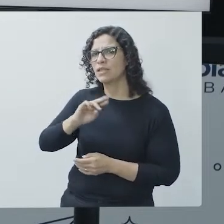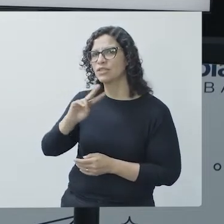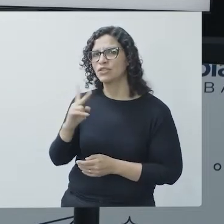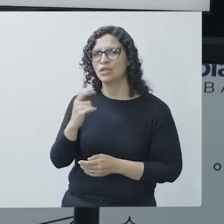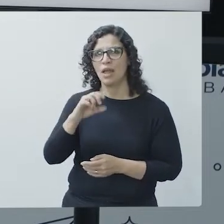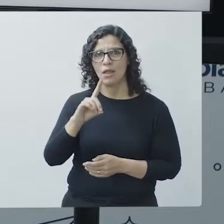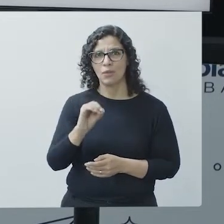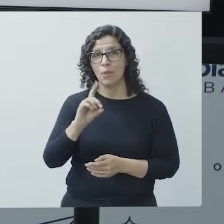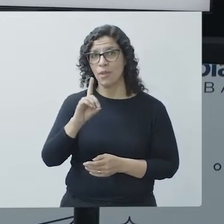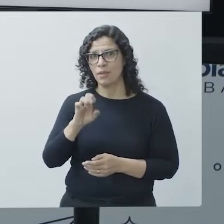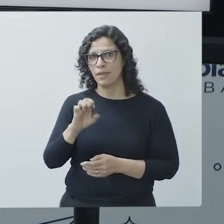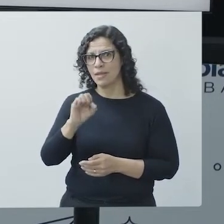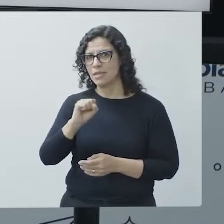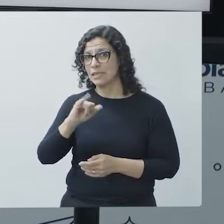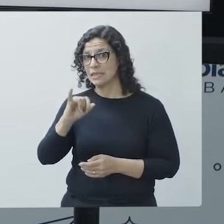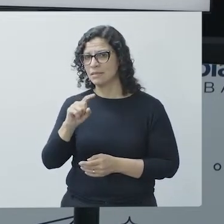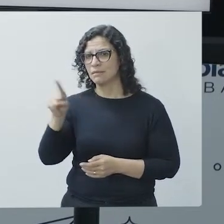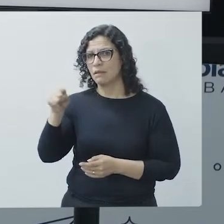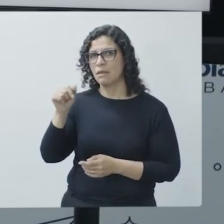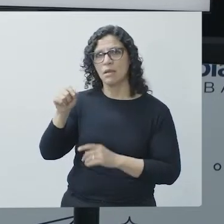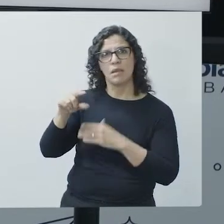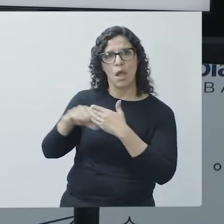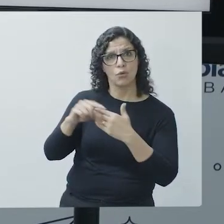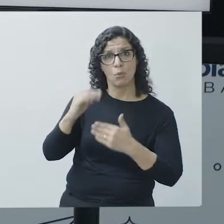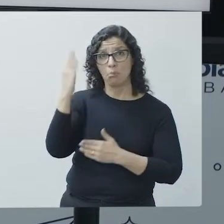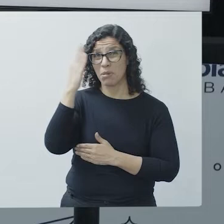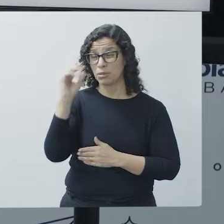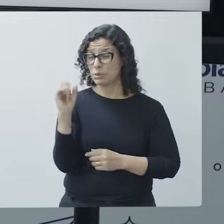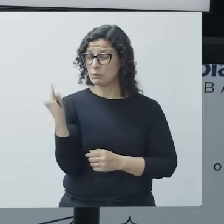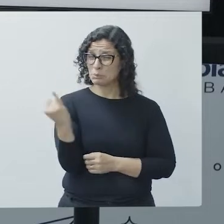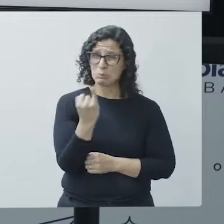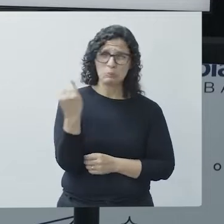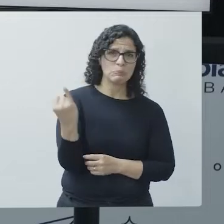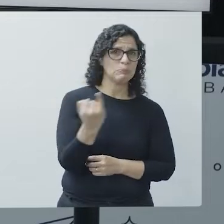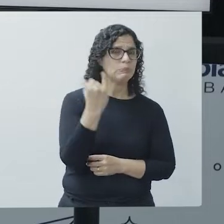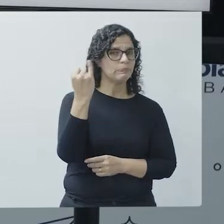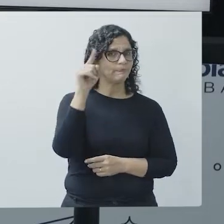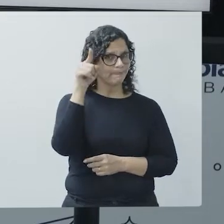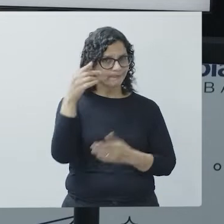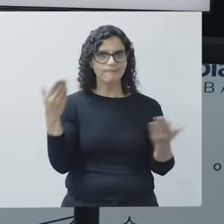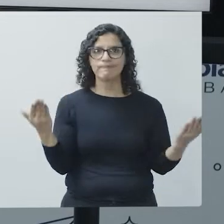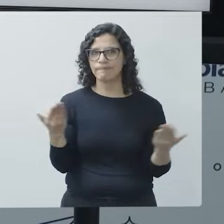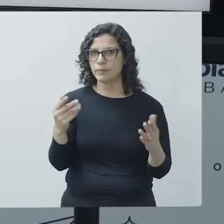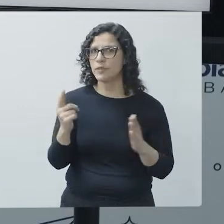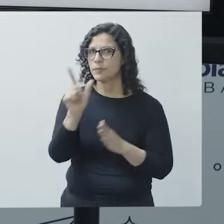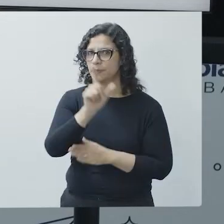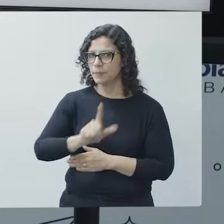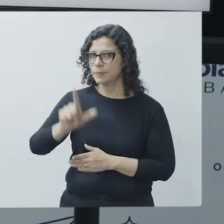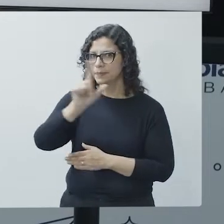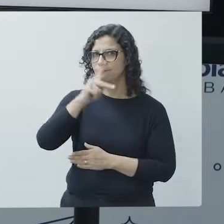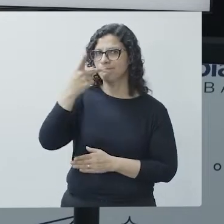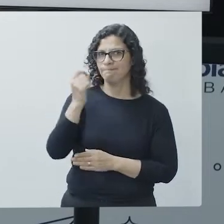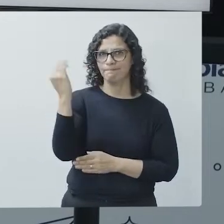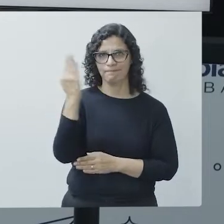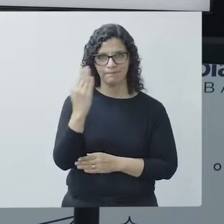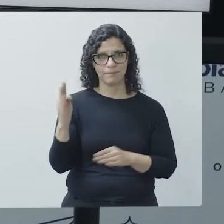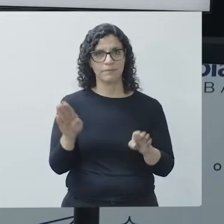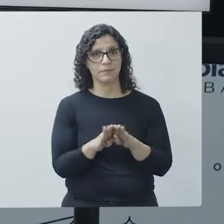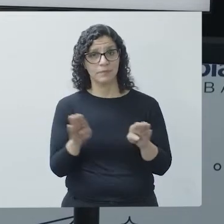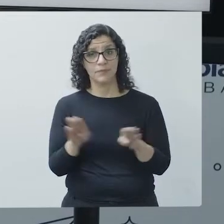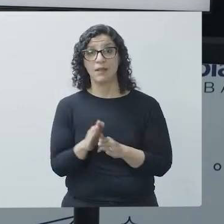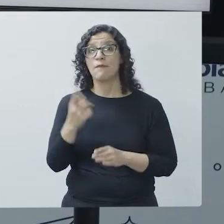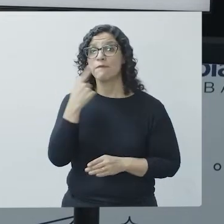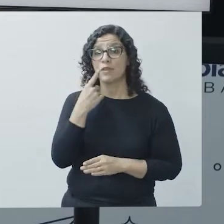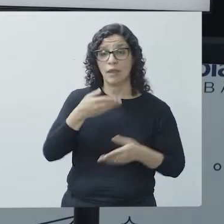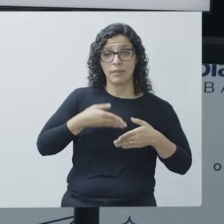Por quê? Porque é um autor brasileiro importantíssimo para a literatura brasileira. E olha a